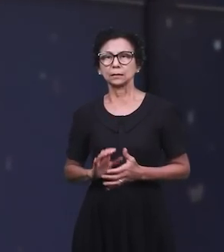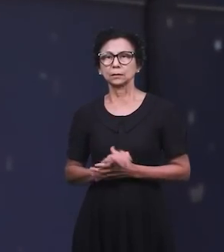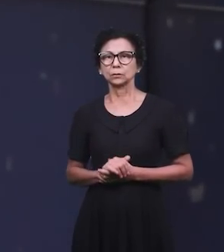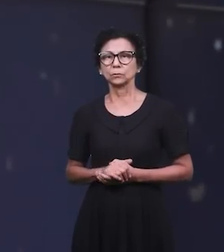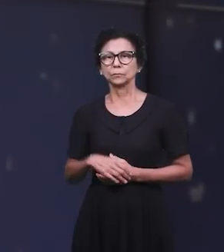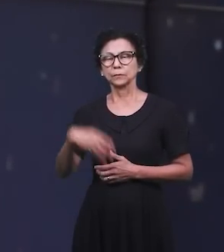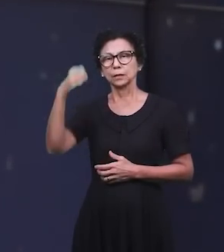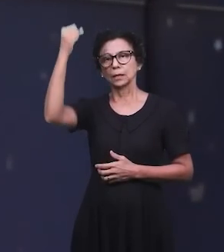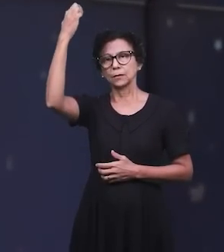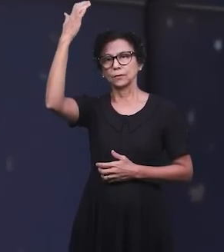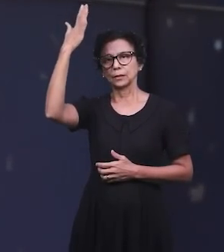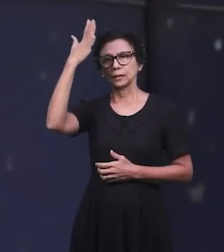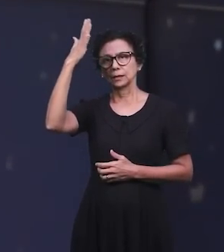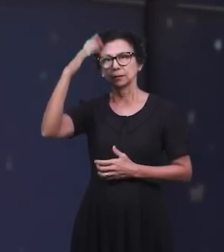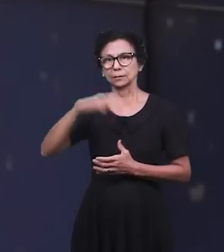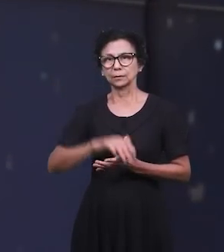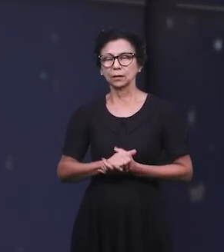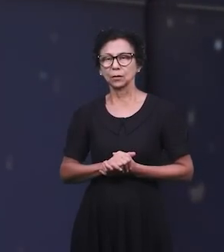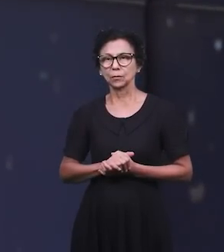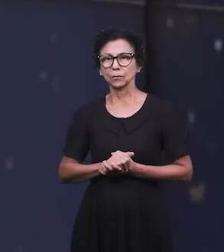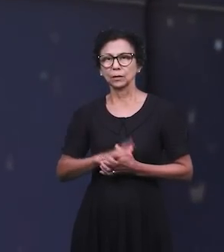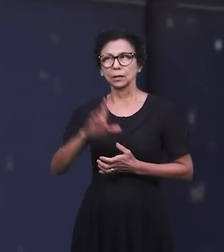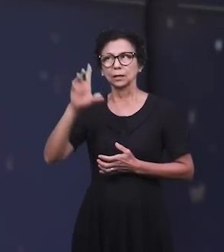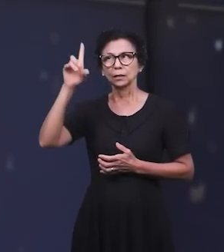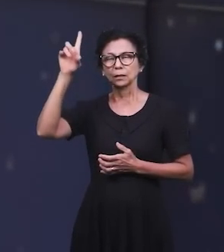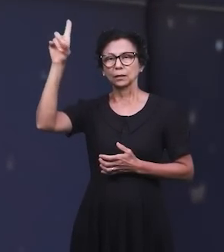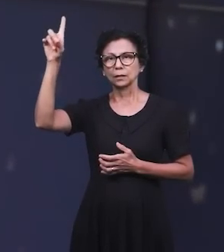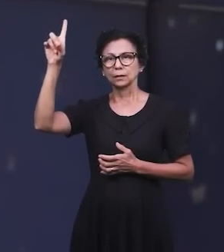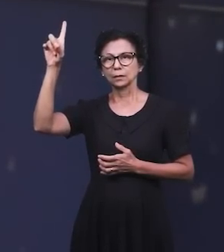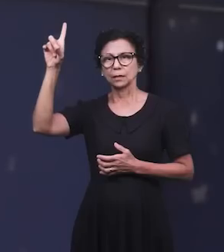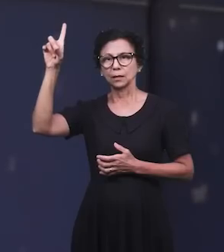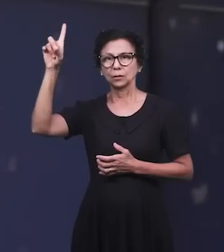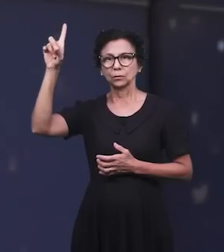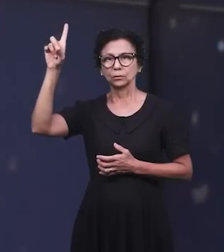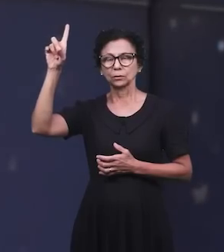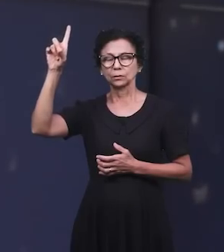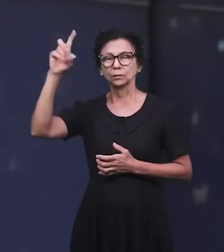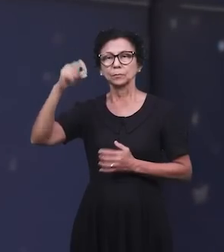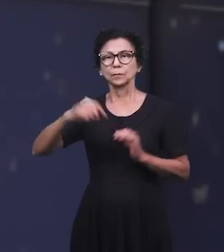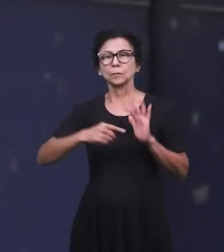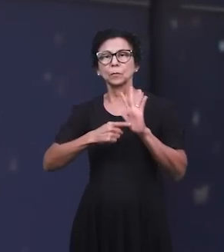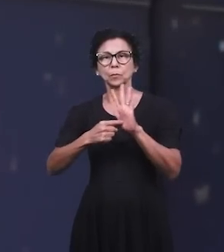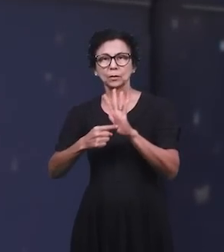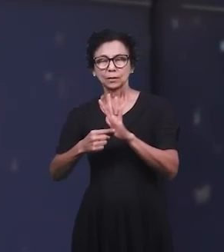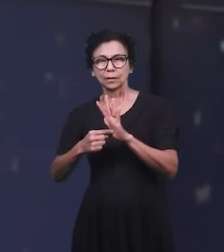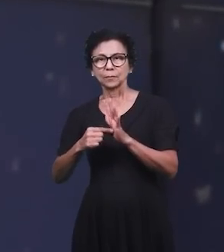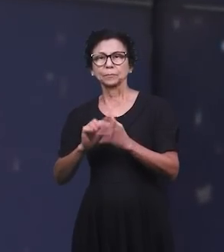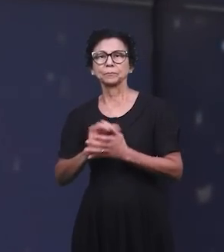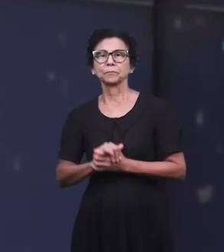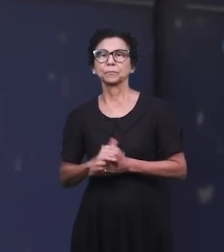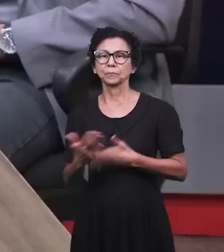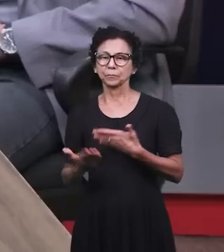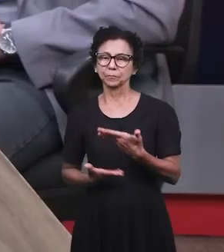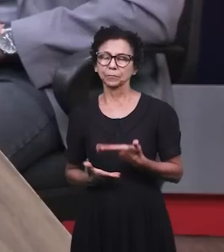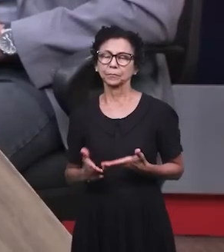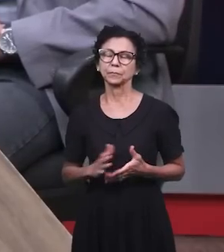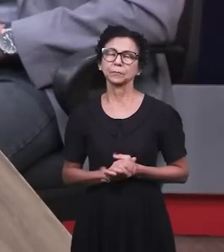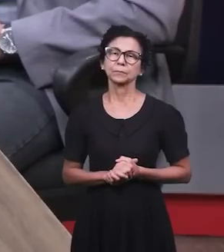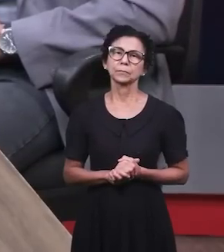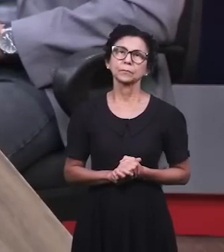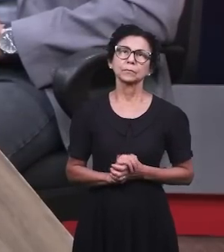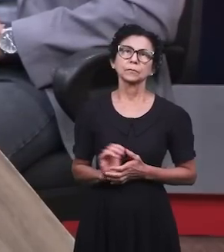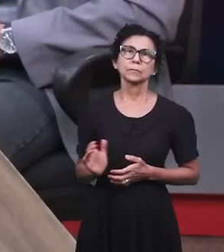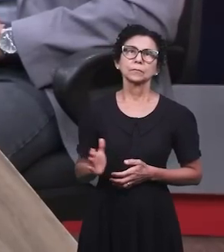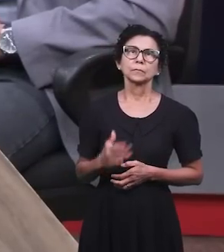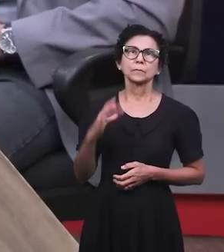a qual Deus lhe deu para mostrar aos seus servos. Veja a confidencialidade aqui. Salvação é individual,